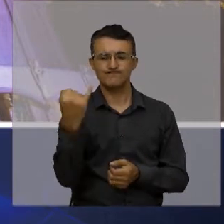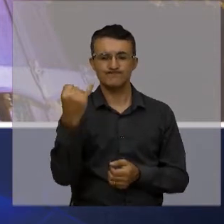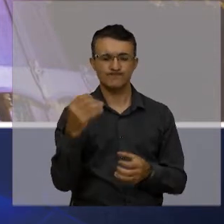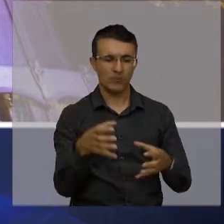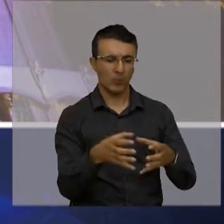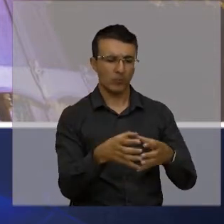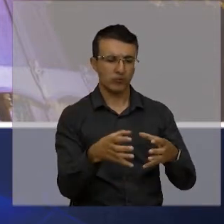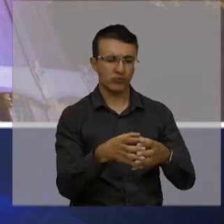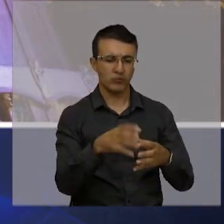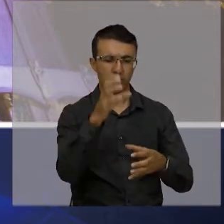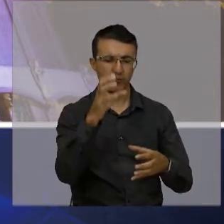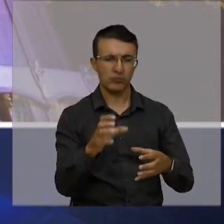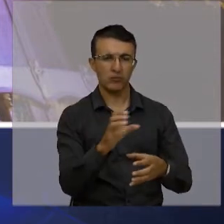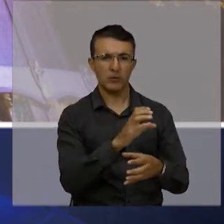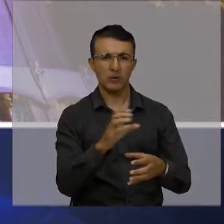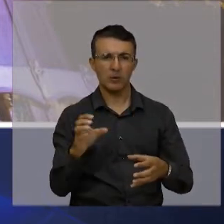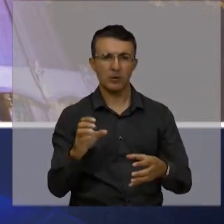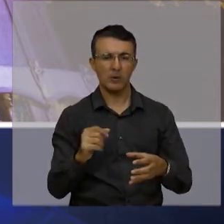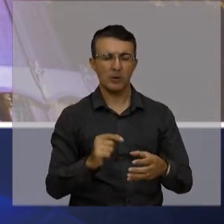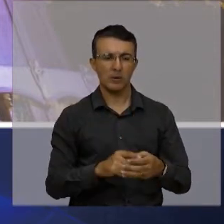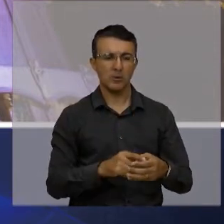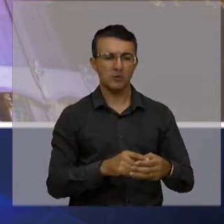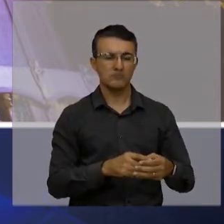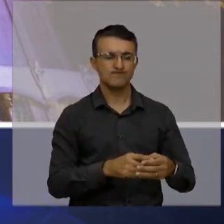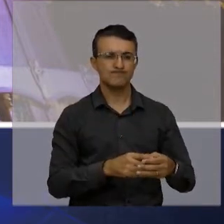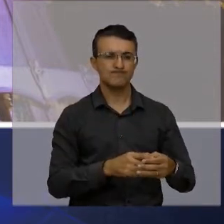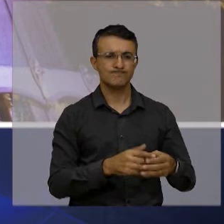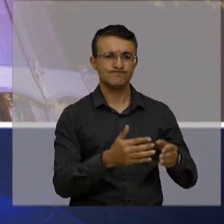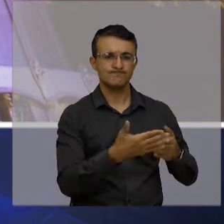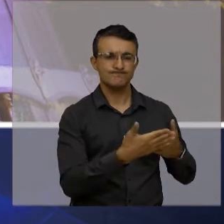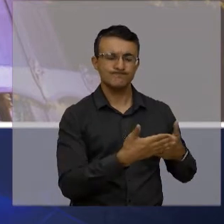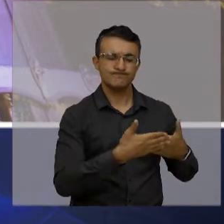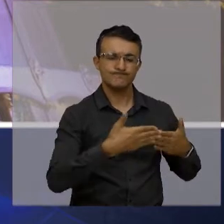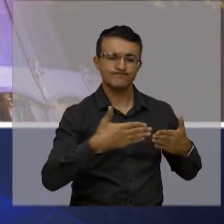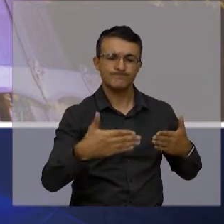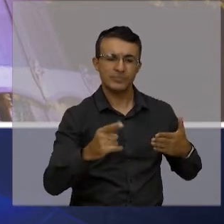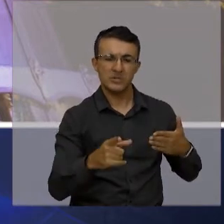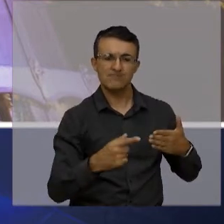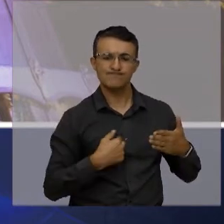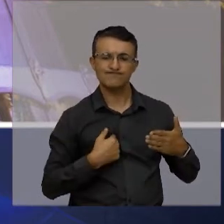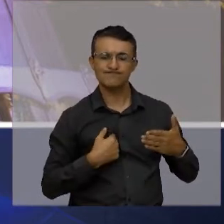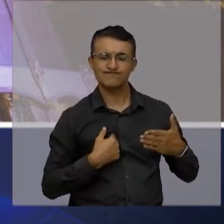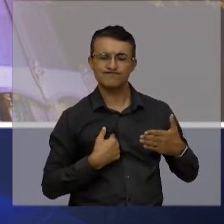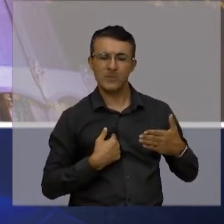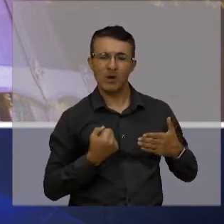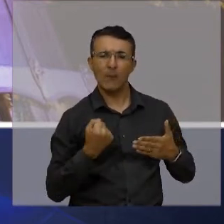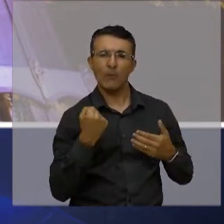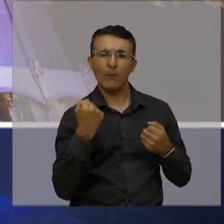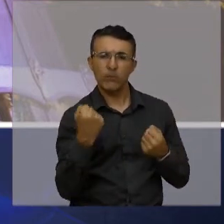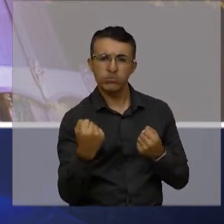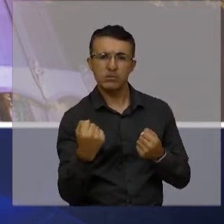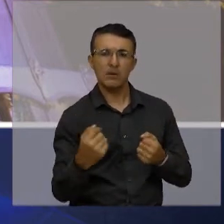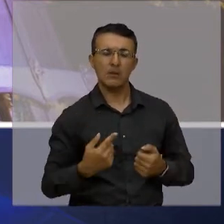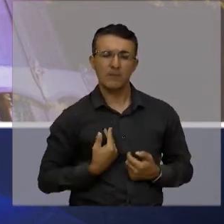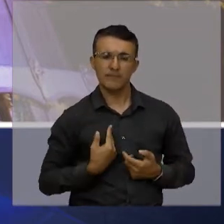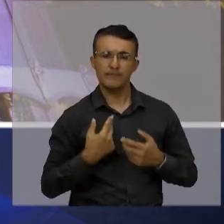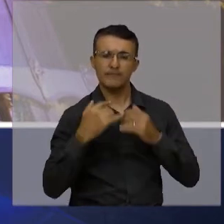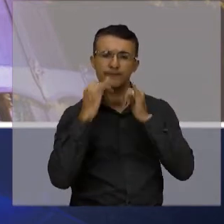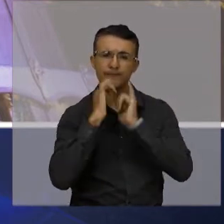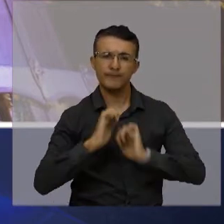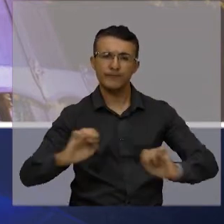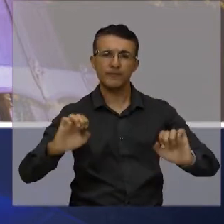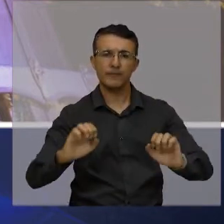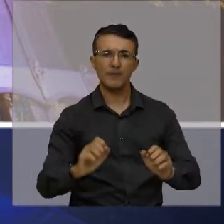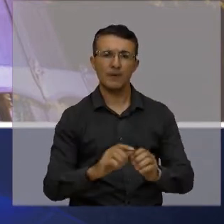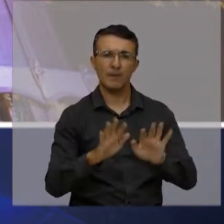uma pessoa que durante todo esse tempo se dedicou à evangelização. Ele e a esposa, a